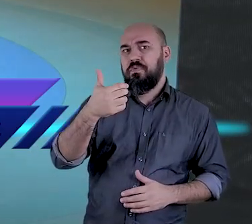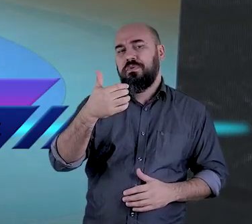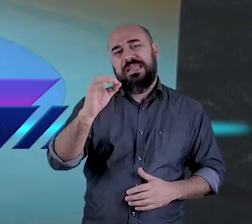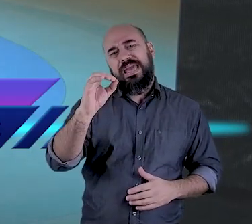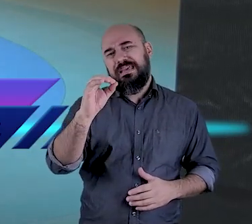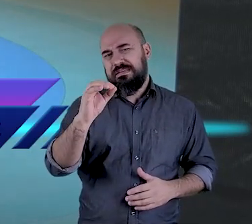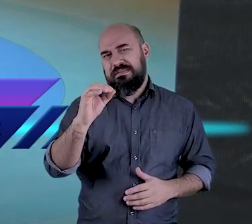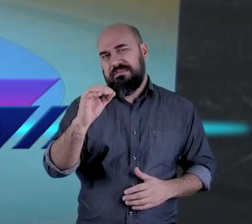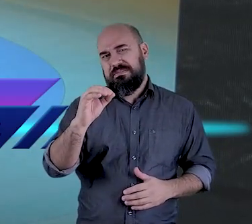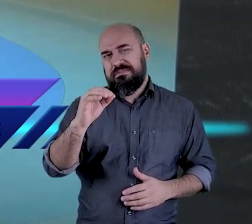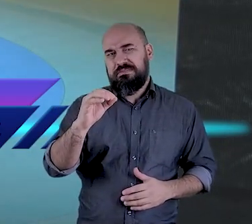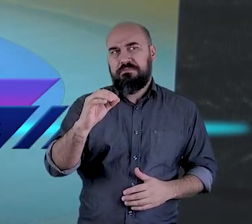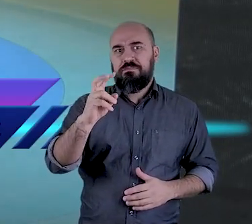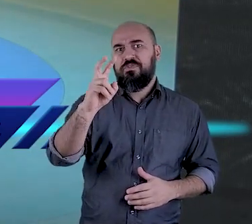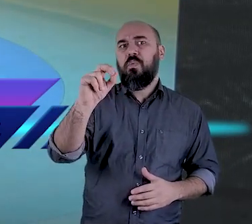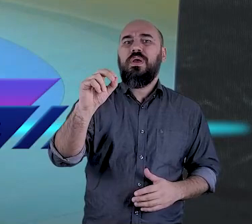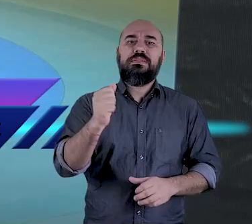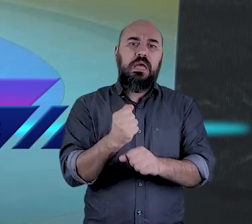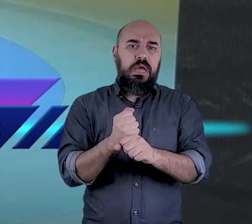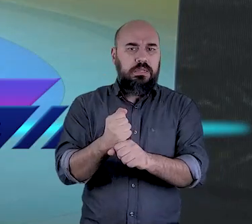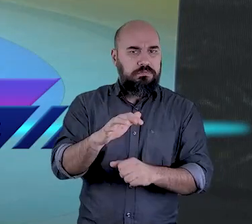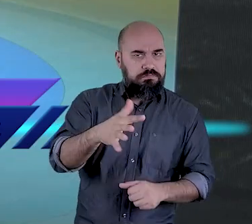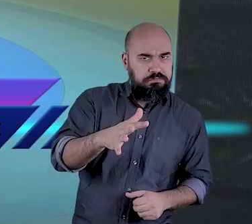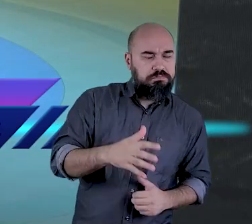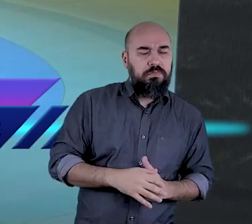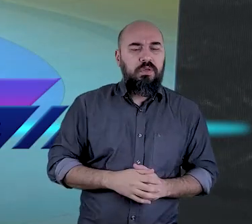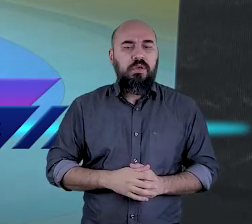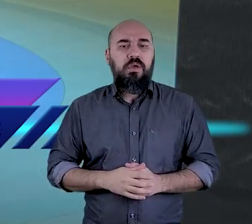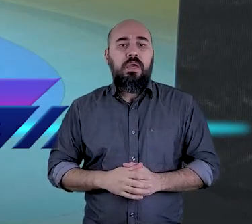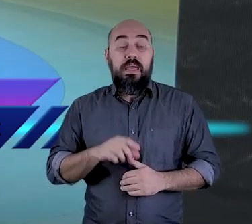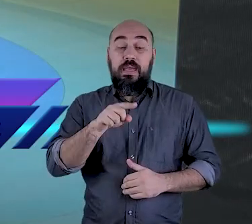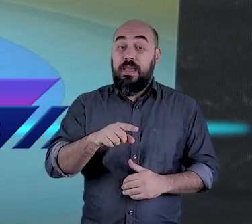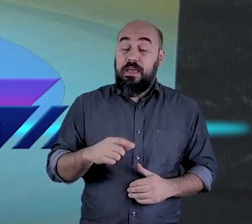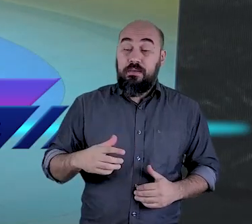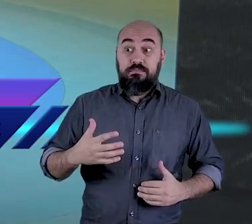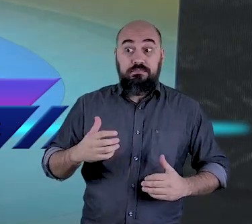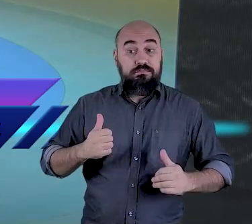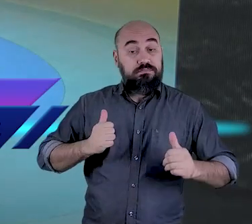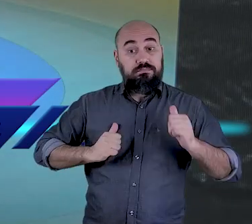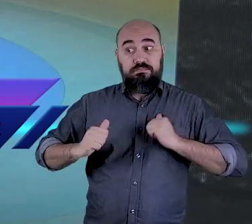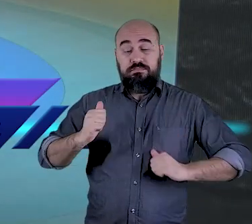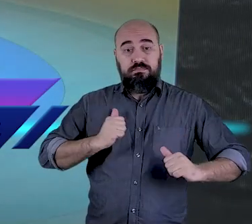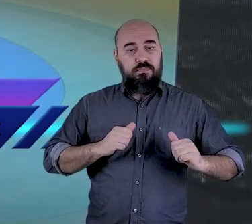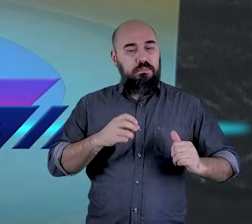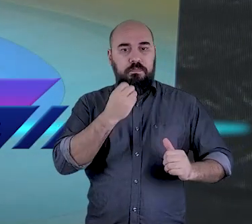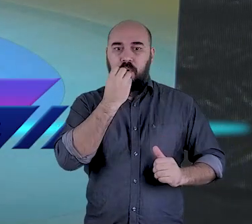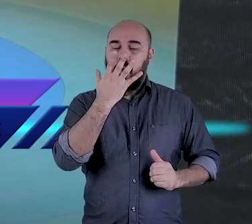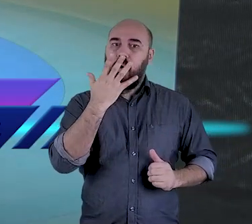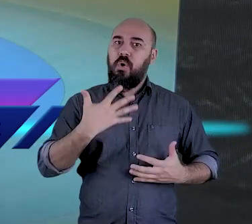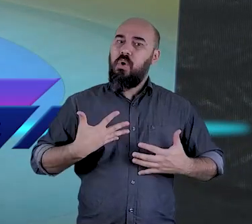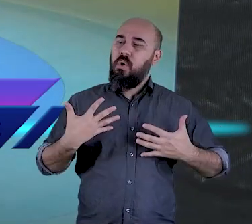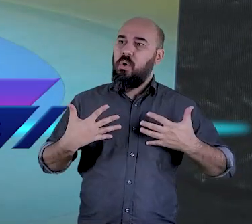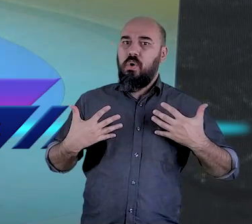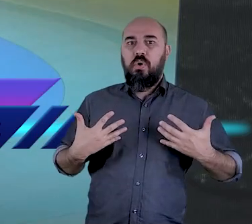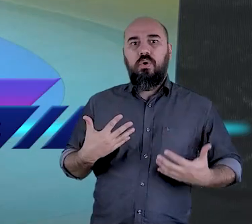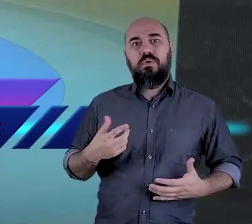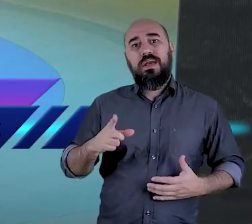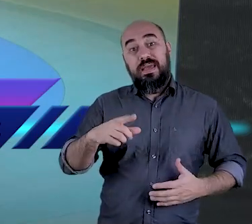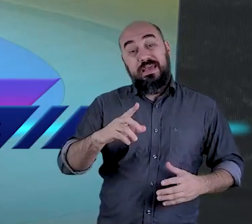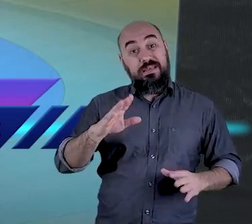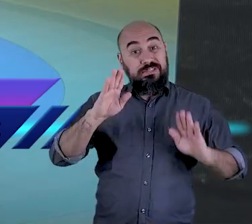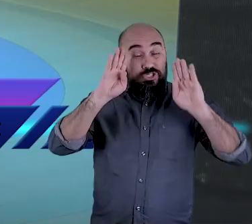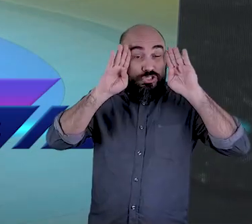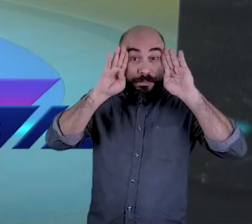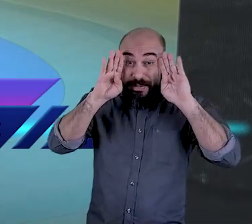mais emocionante e excitante profecia de todo o velho testamento por ser tão específica e